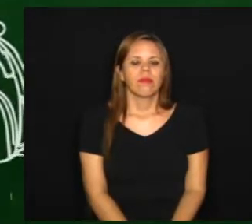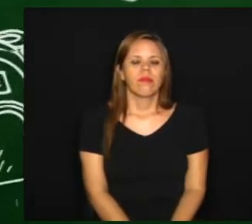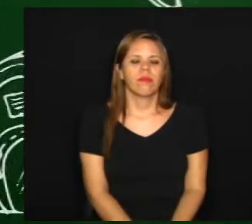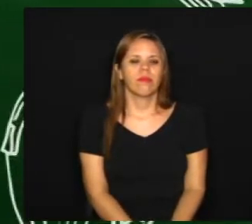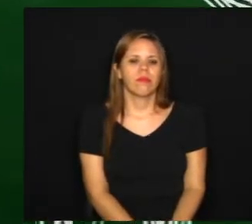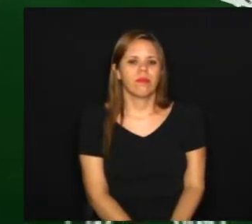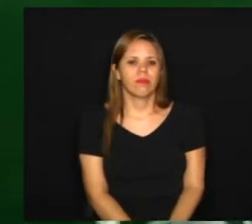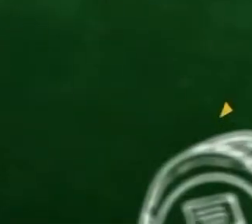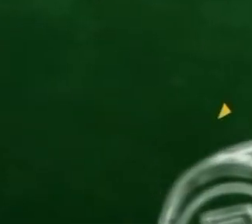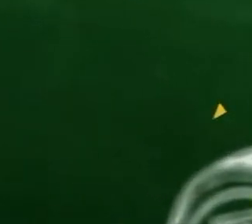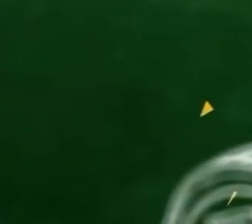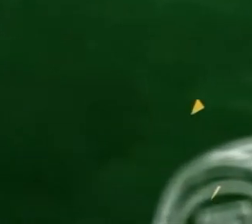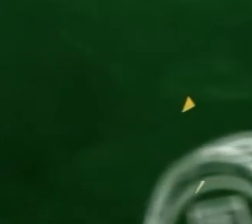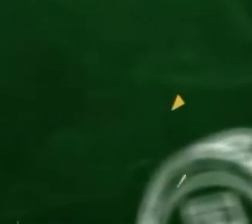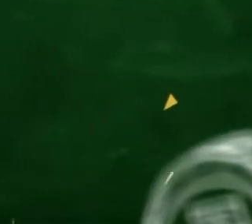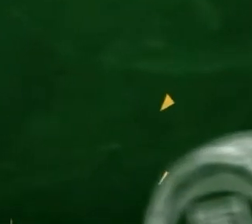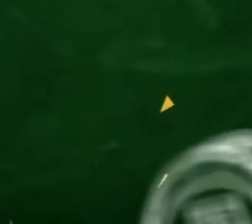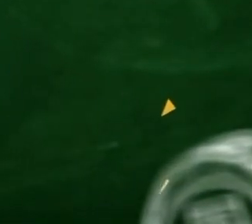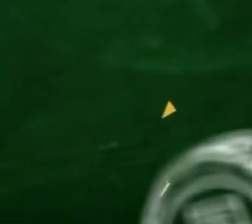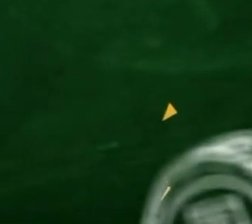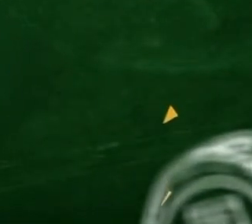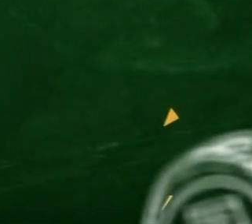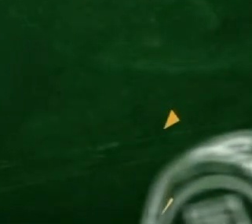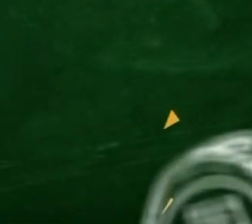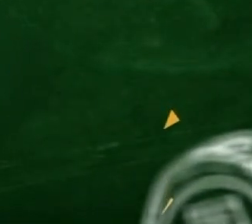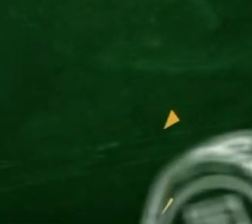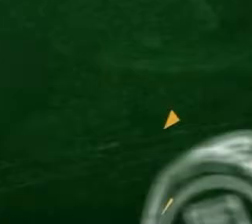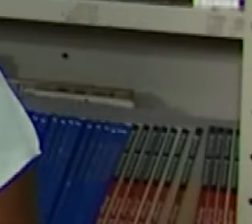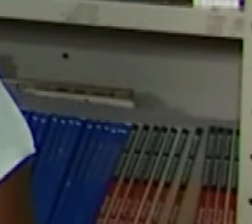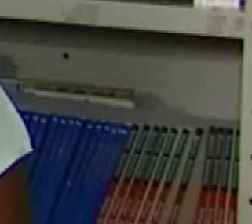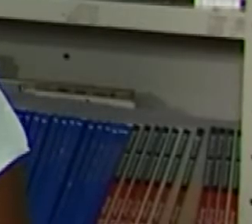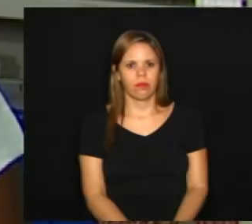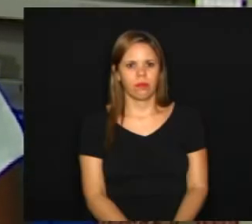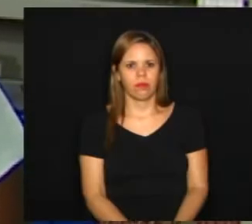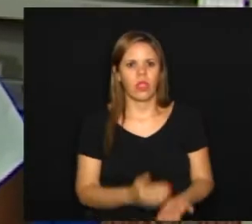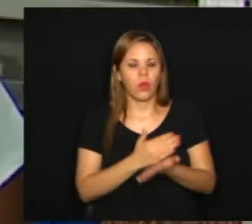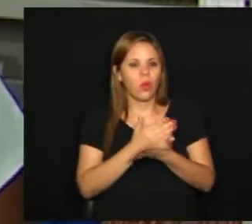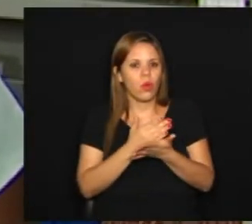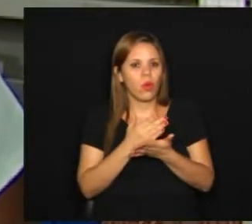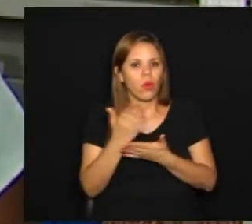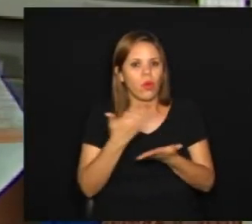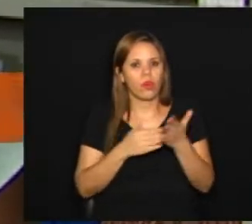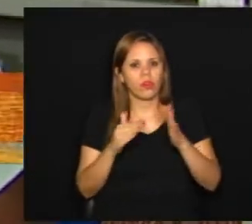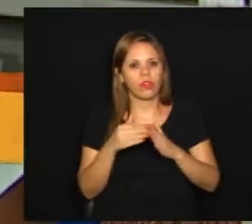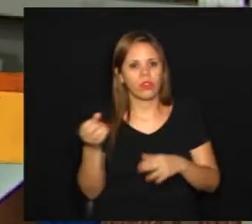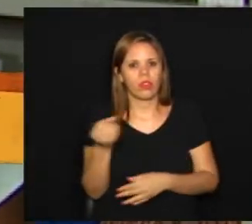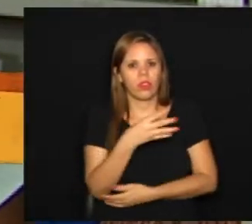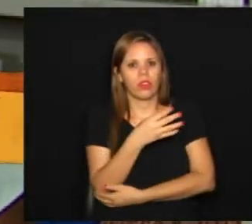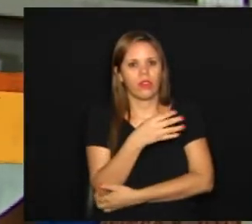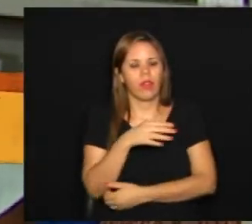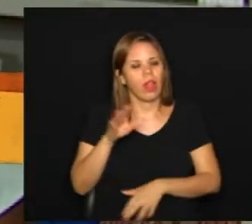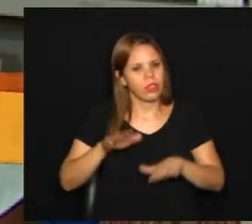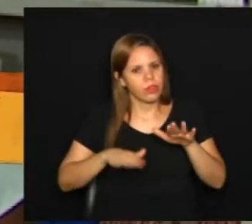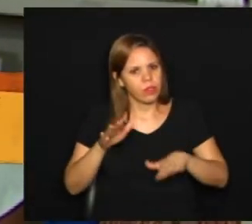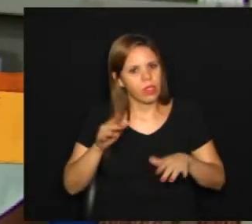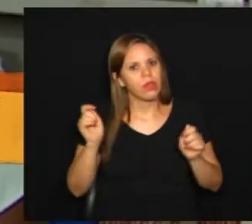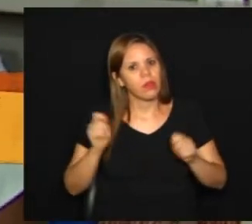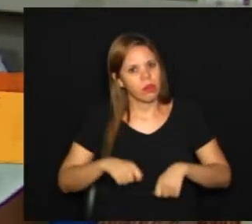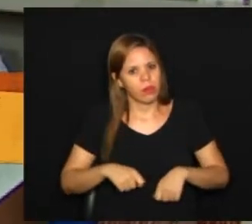informações, tá certo? Hora de conferirmos agora as notícias de educação com a repórter Andréia Marques.